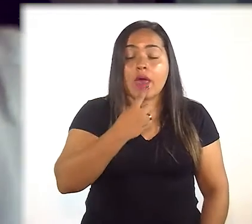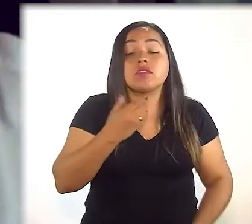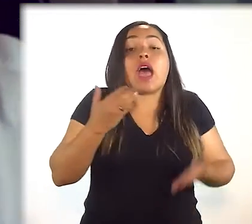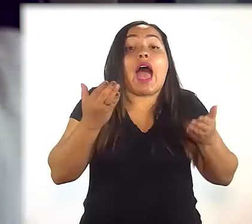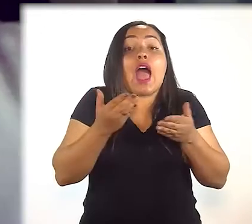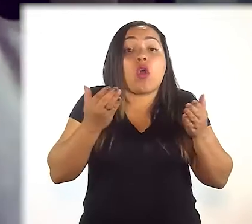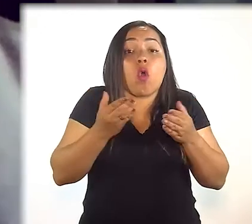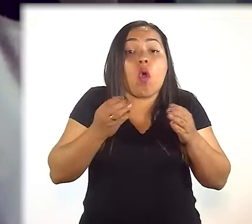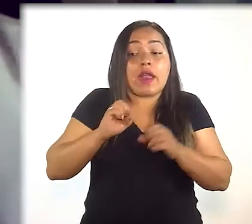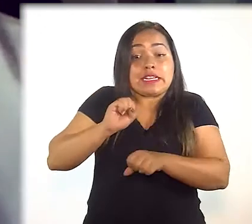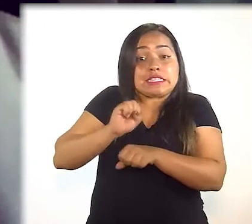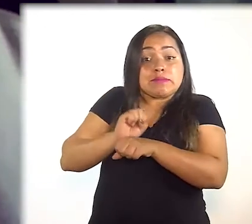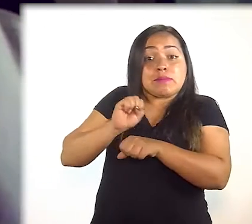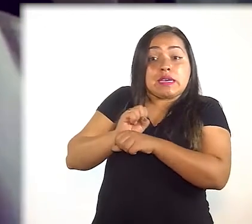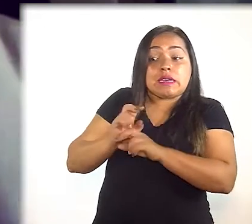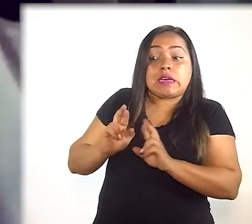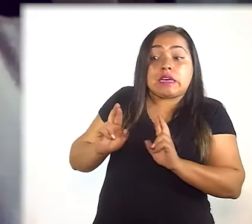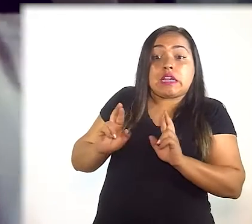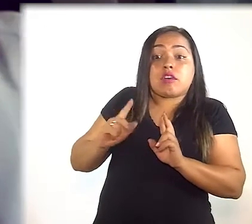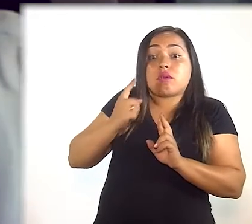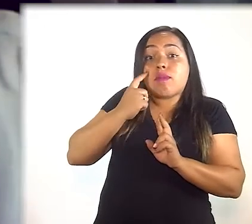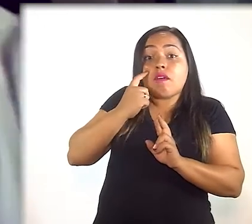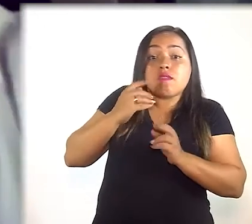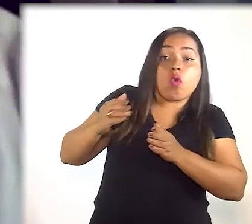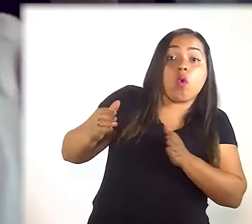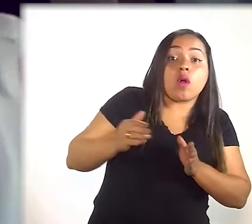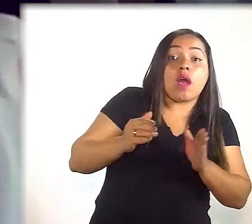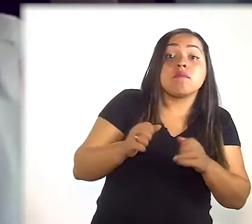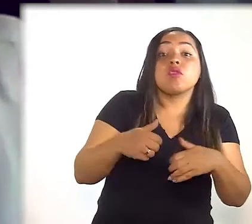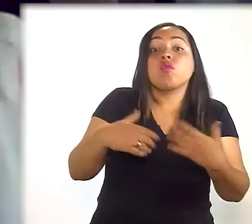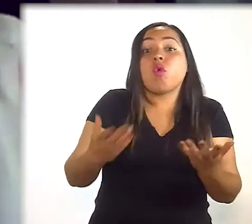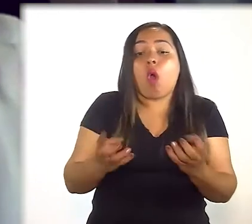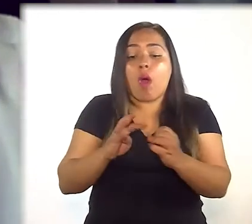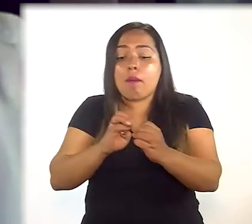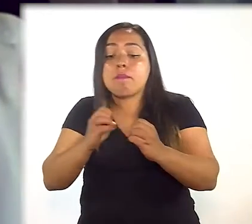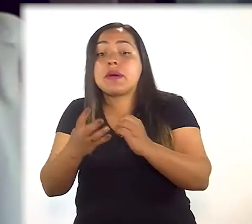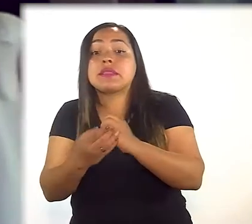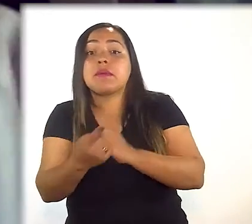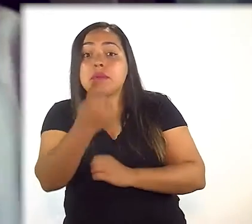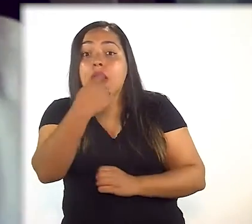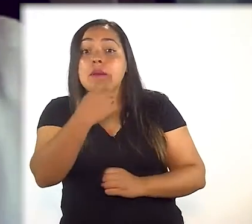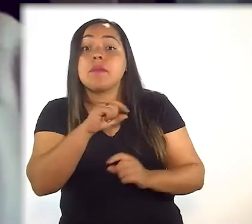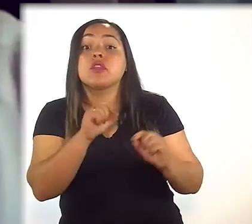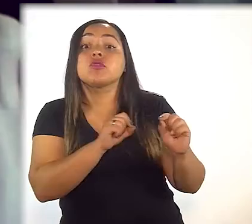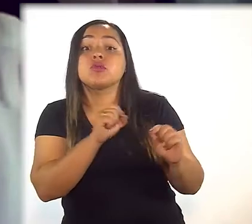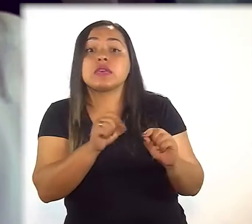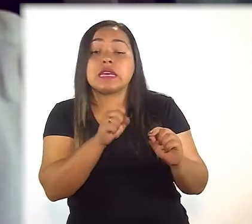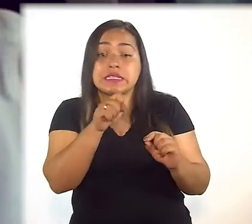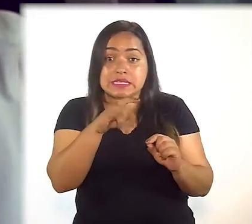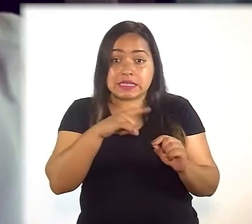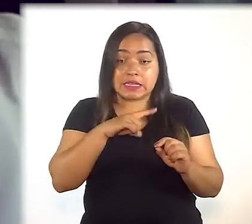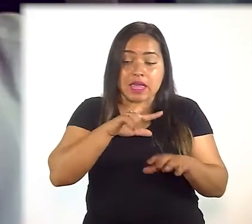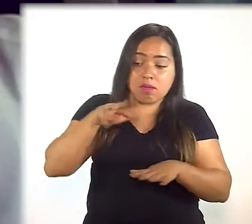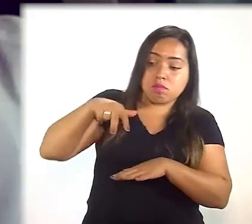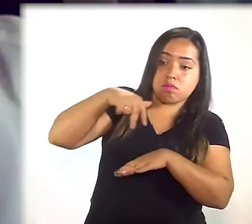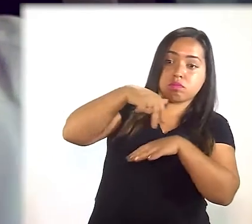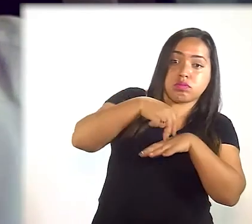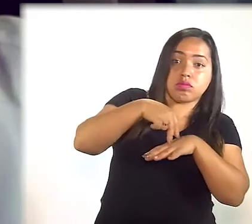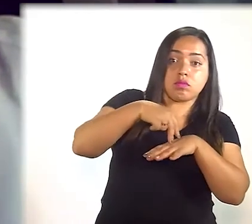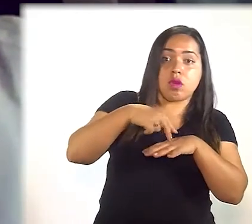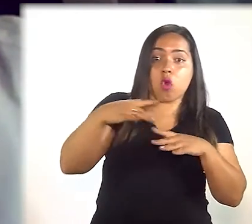aguardando a evolução da pandemia para saber qual vai ser o caminho, se vai ampliar o